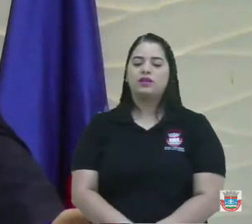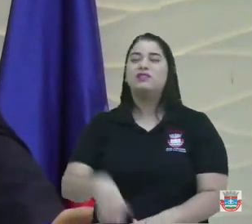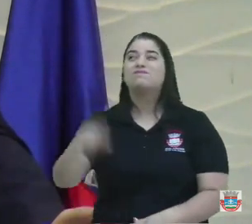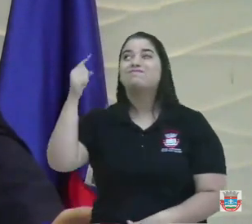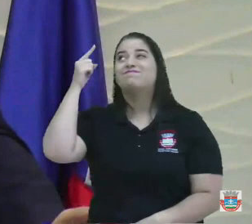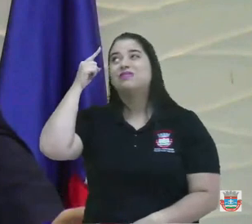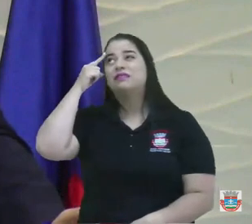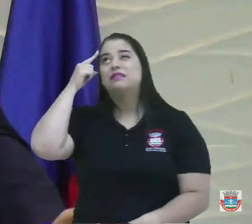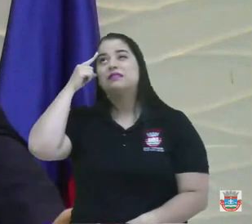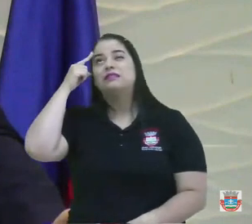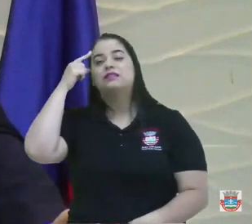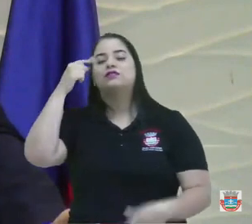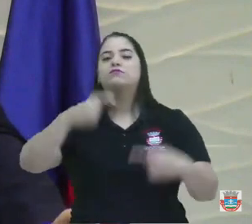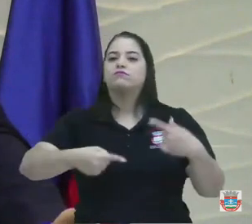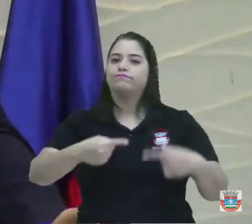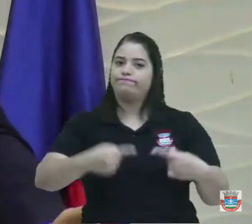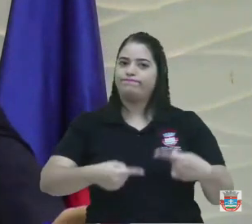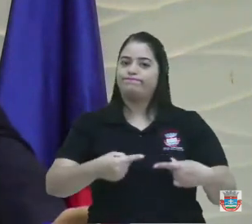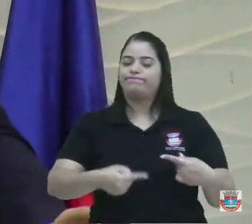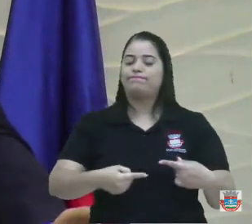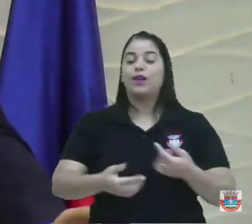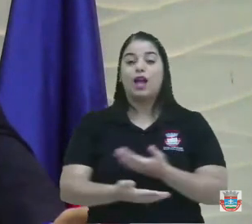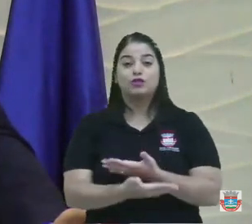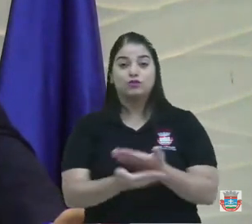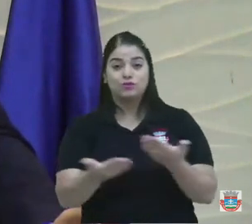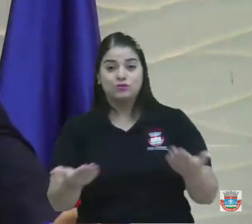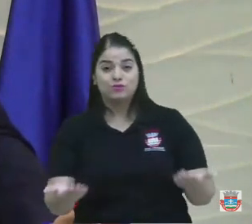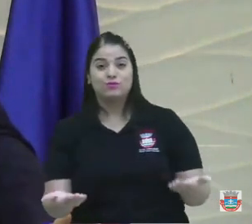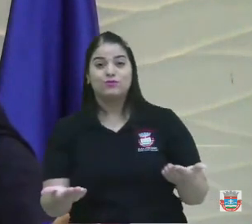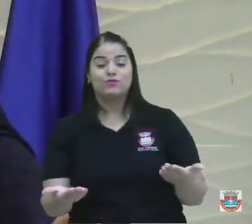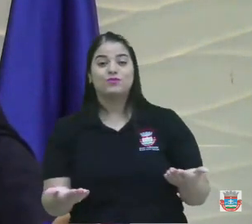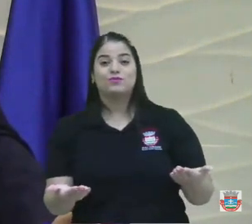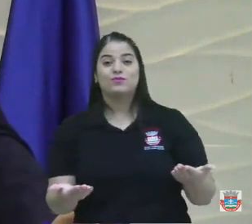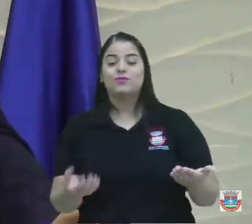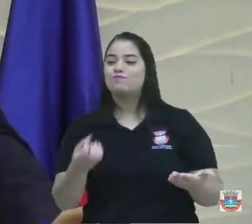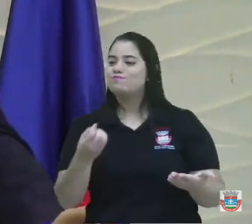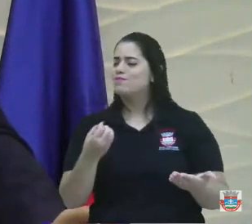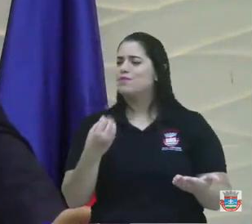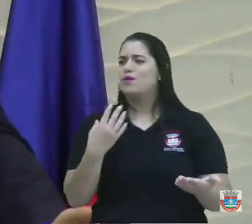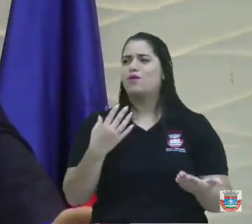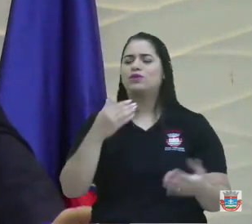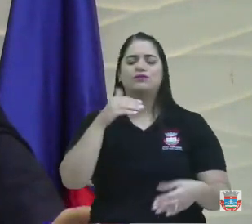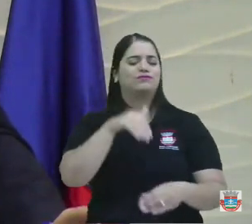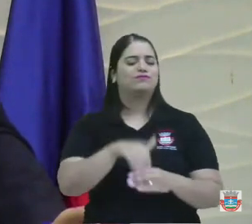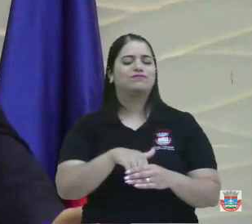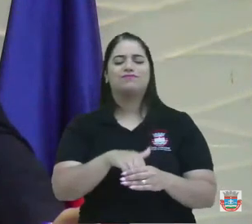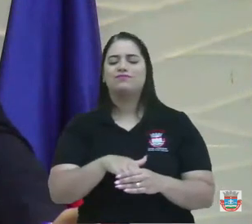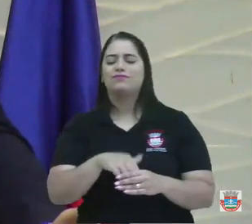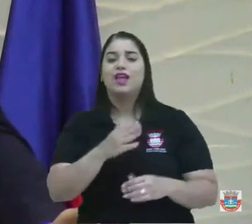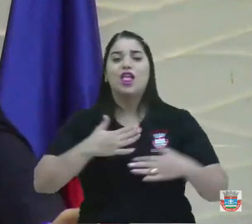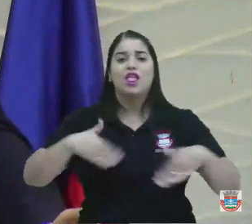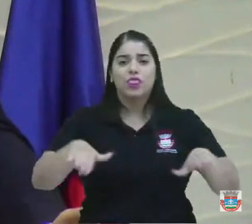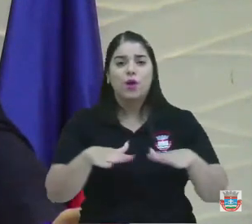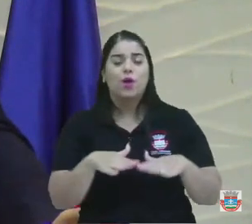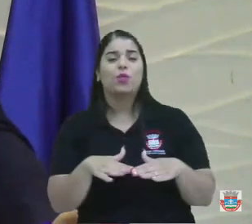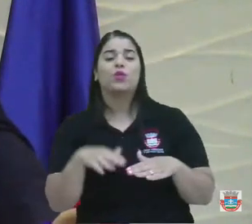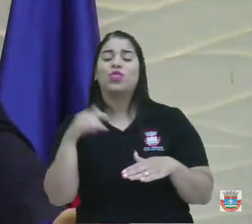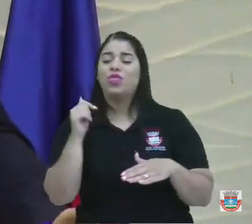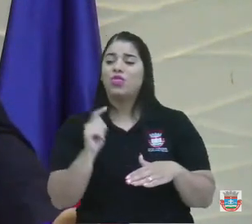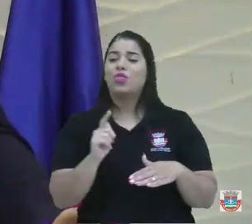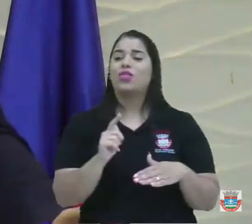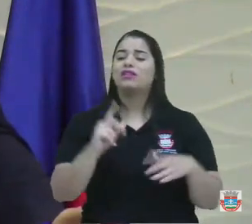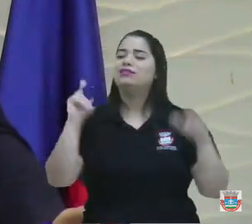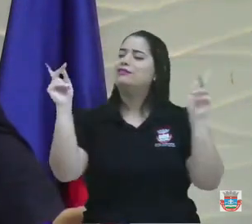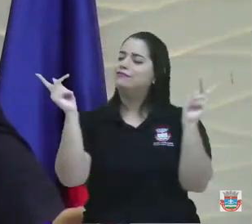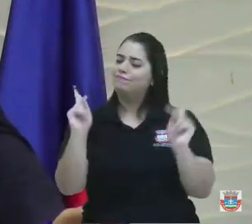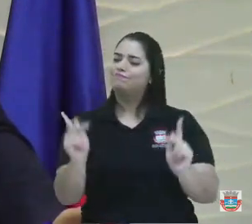cenário da política. Desejar a todos também uma boa votação, que a gente possa transcorrer na santa